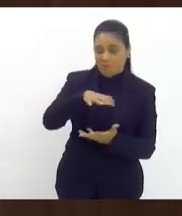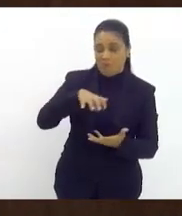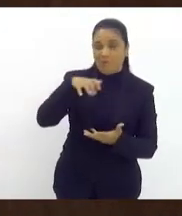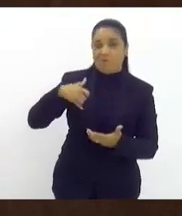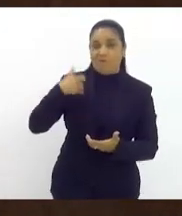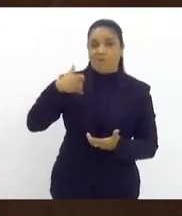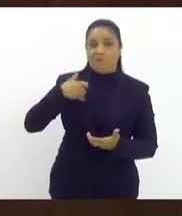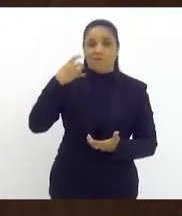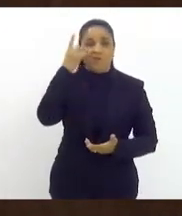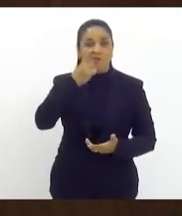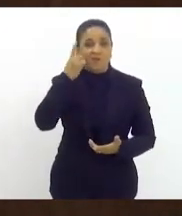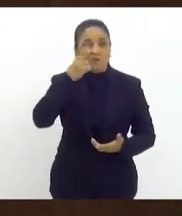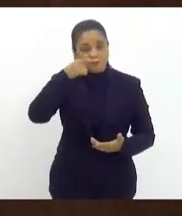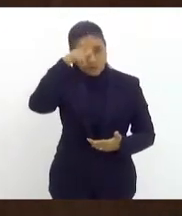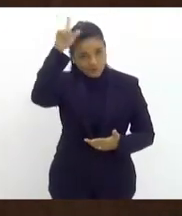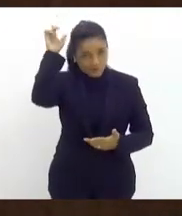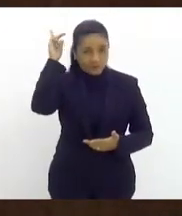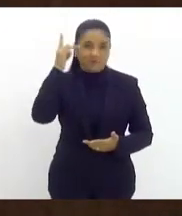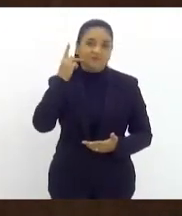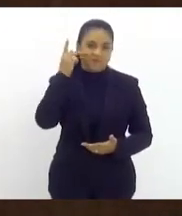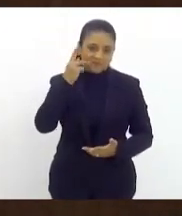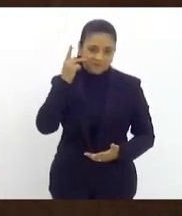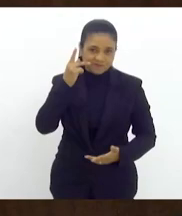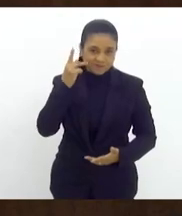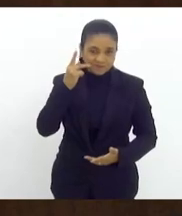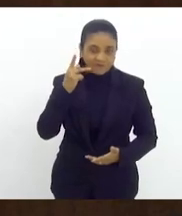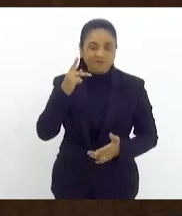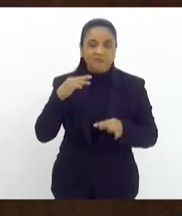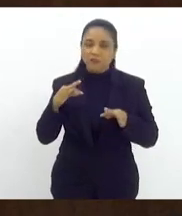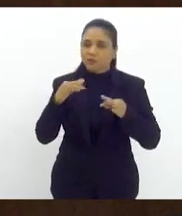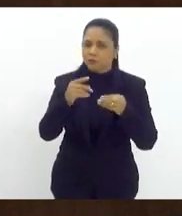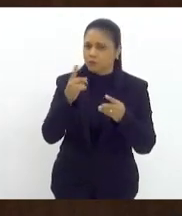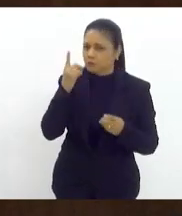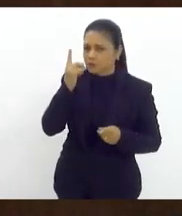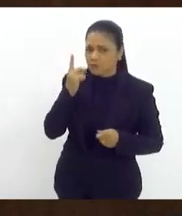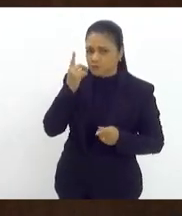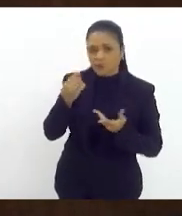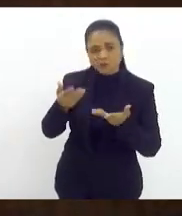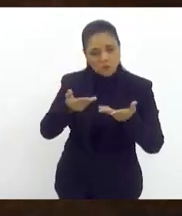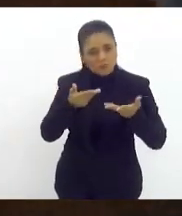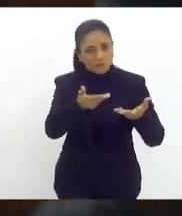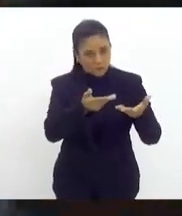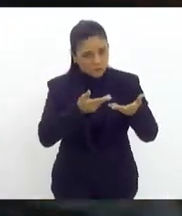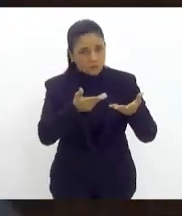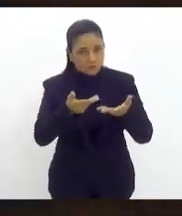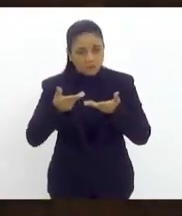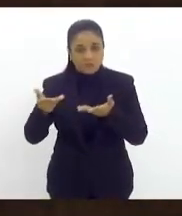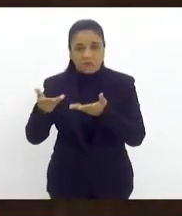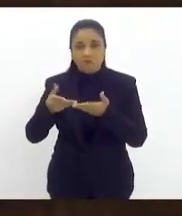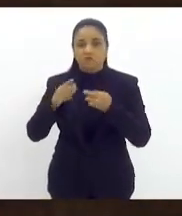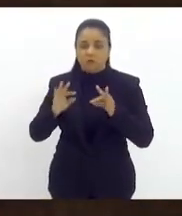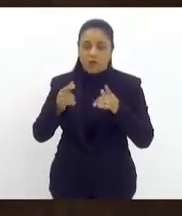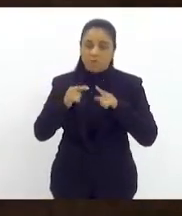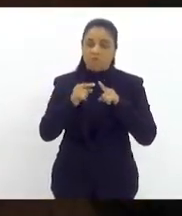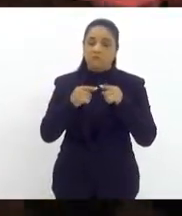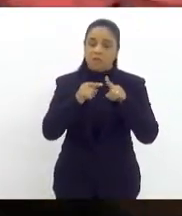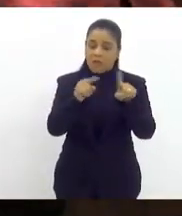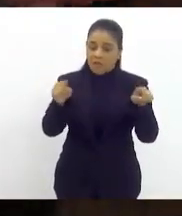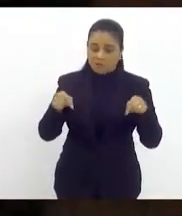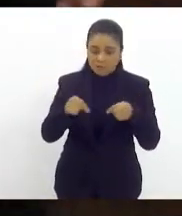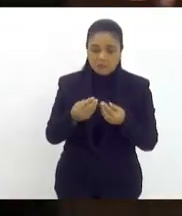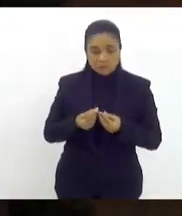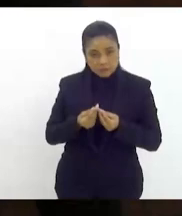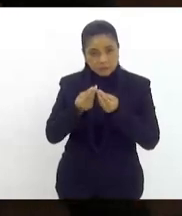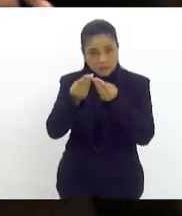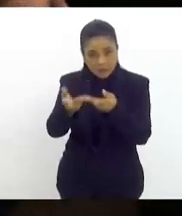deputado Luiz Paulo, nosso decano, e todos os deputados e deputadas estão convidados. O convite já foi entregue no gabinete de vossas excelências.